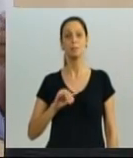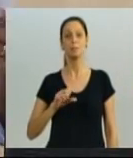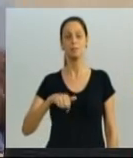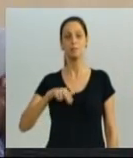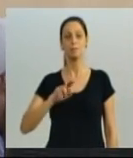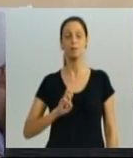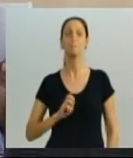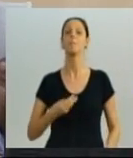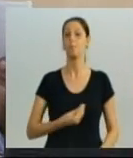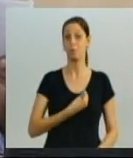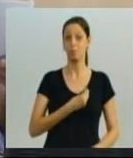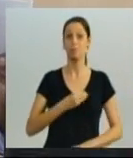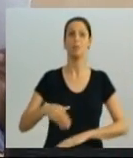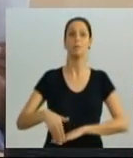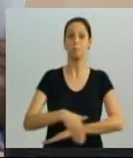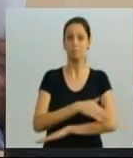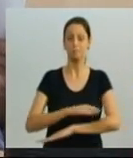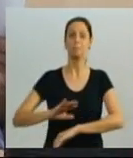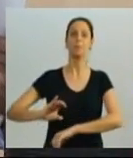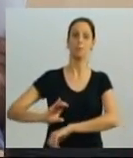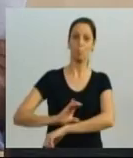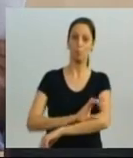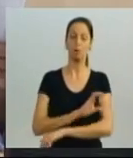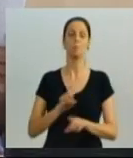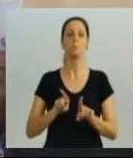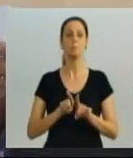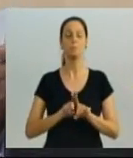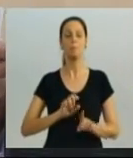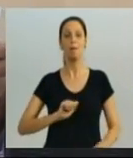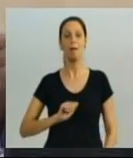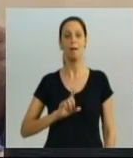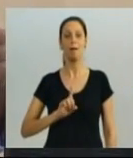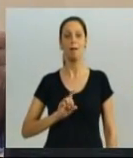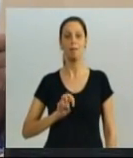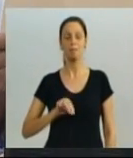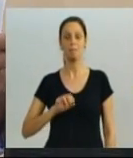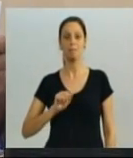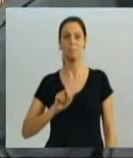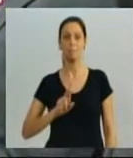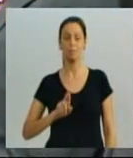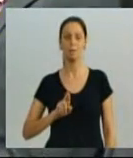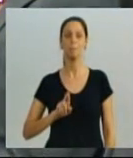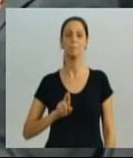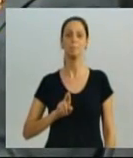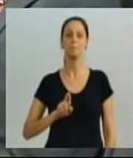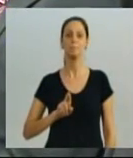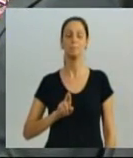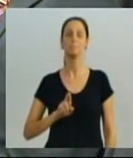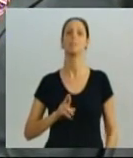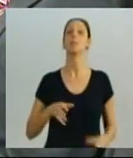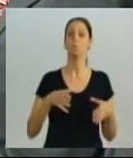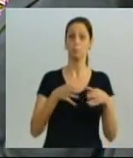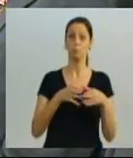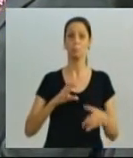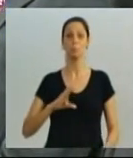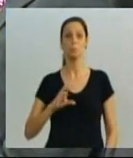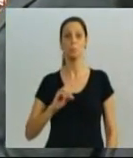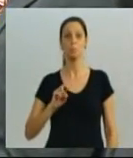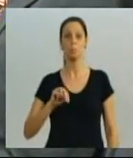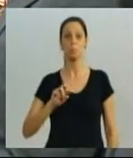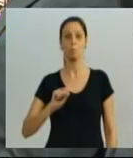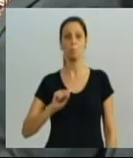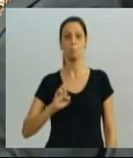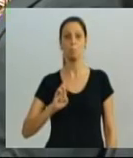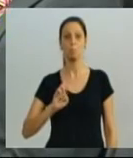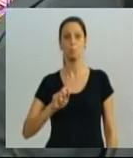da Itopava, o Ademar Nunes, que é do Conseg,